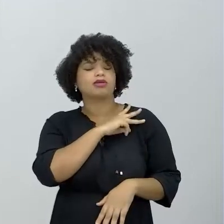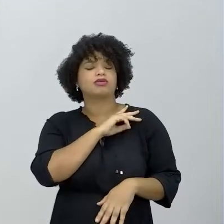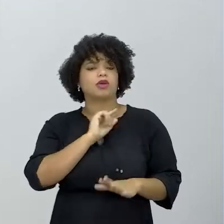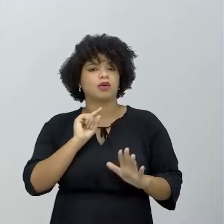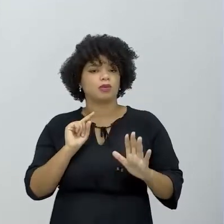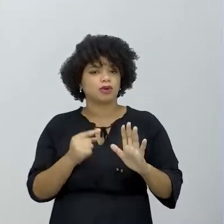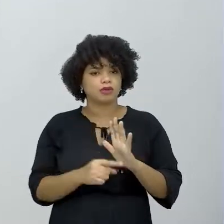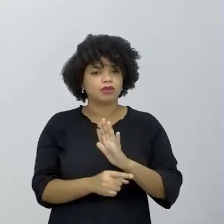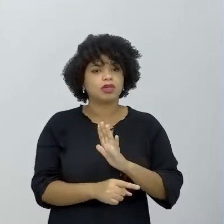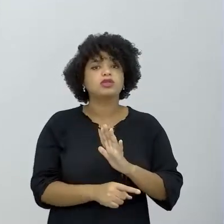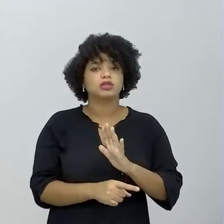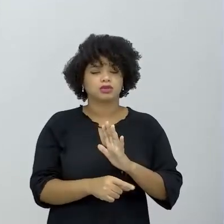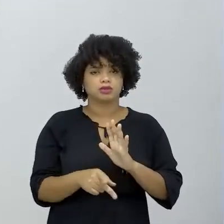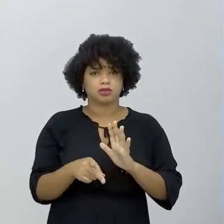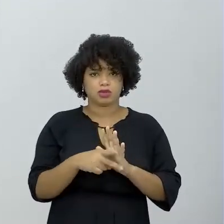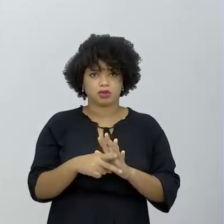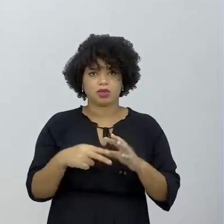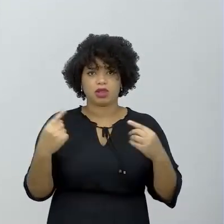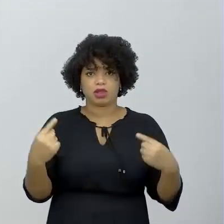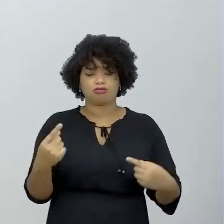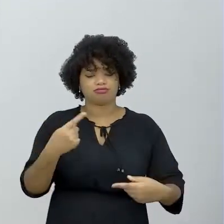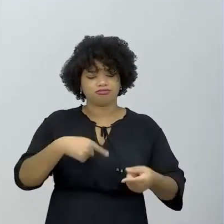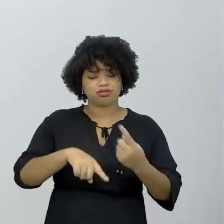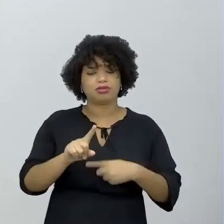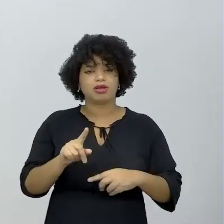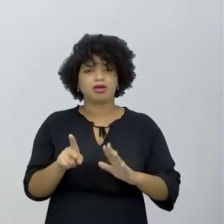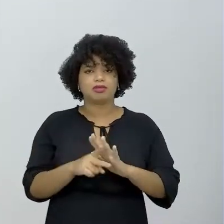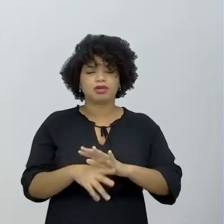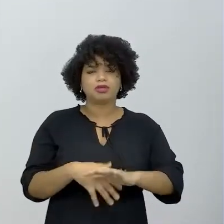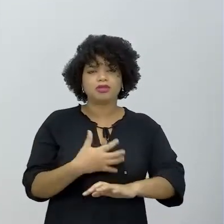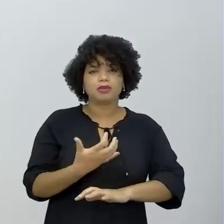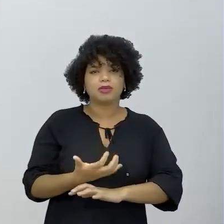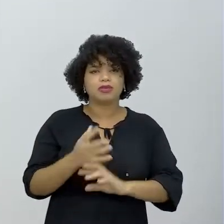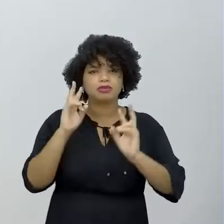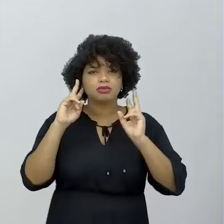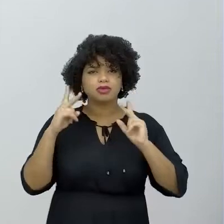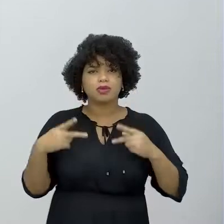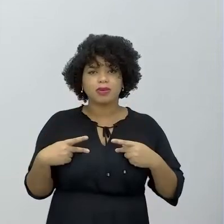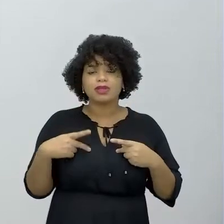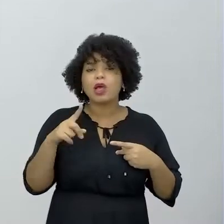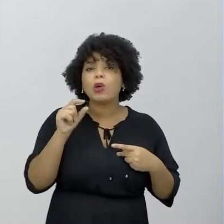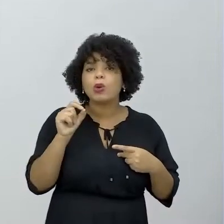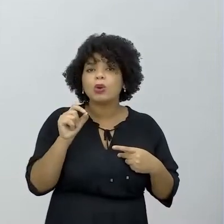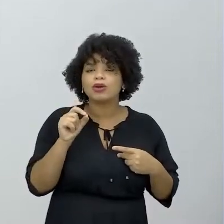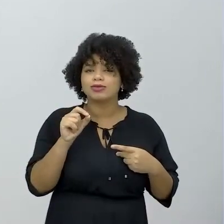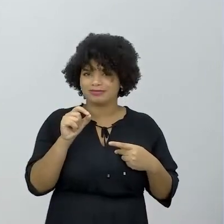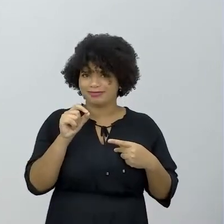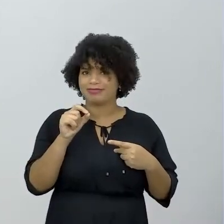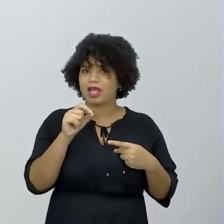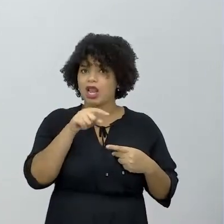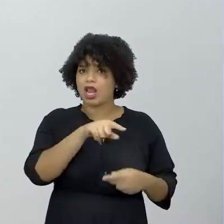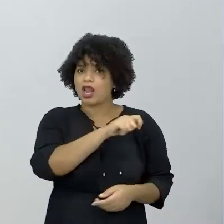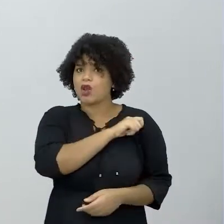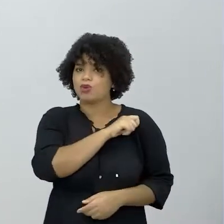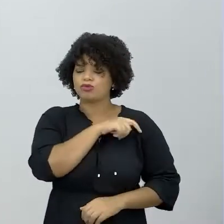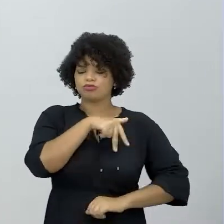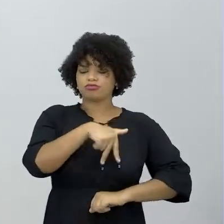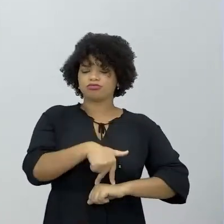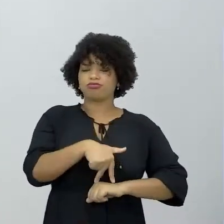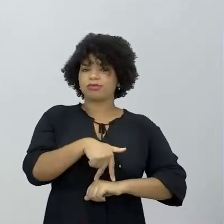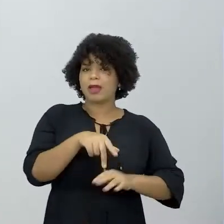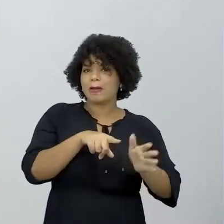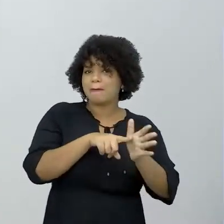aprofundamento superar desafios de humanas, ele é um estudante que pesquisa, ele colhe dados de